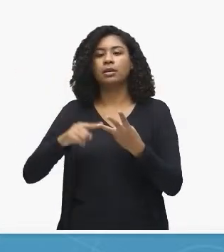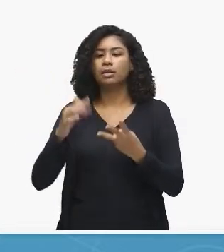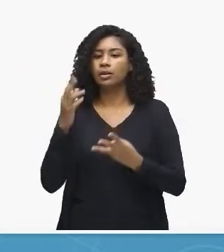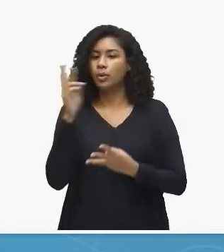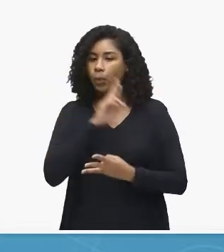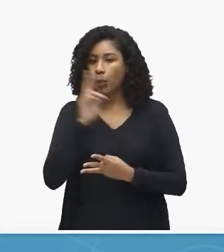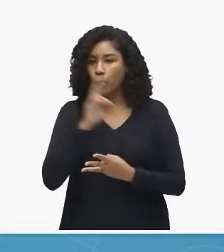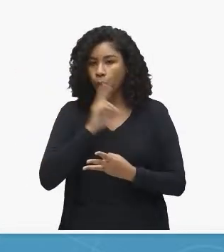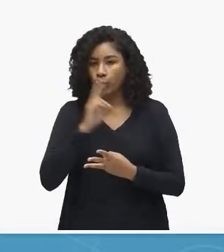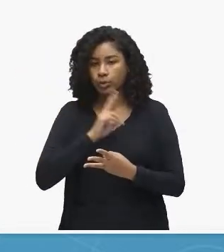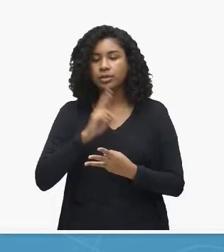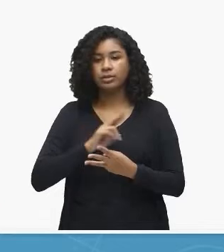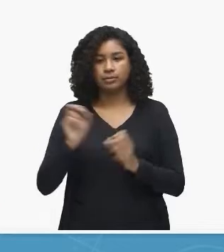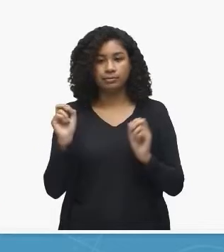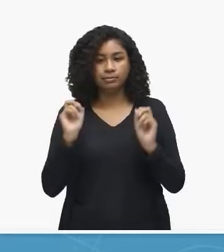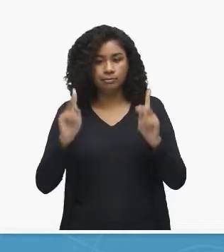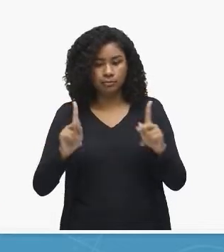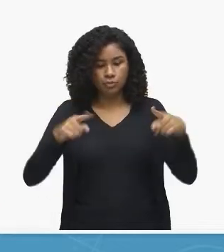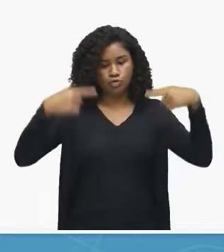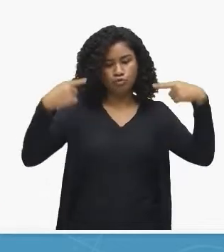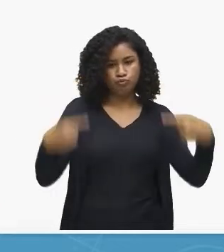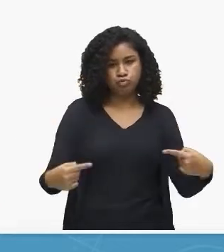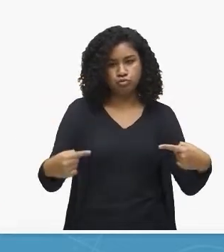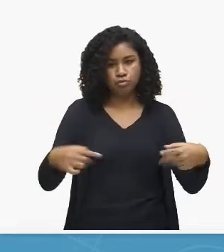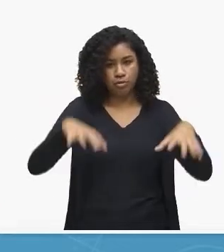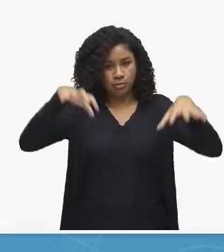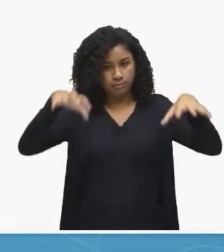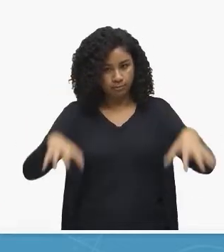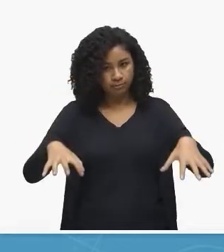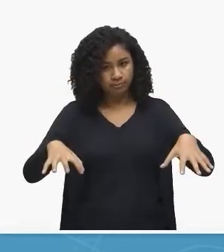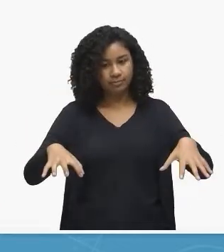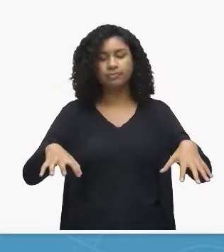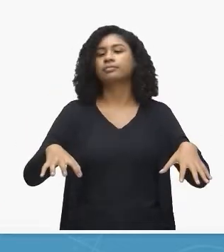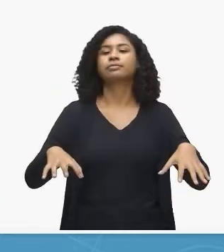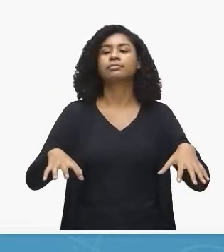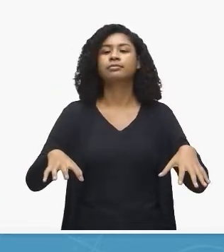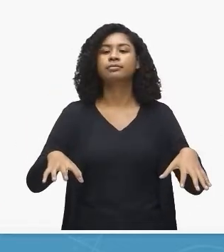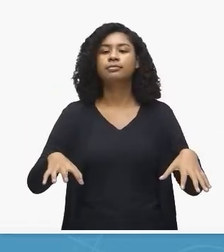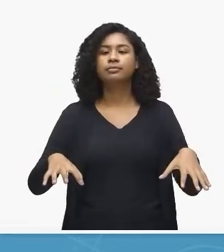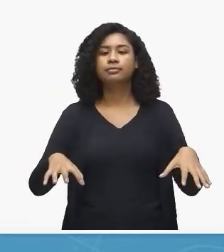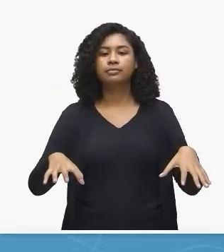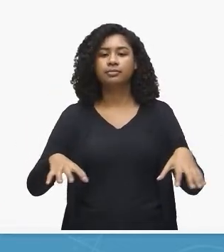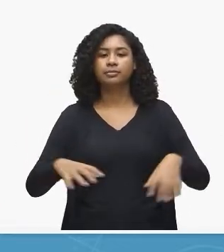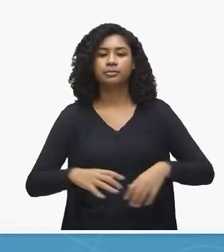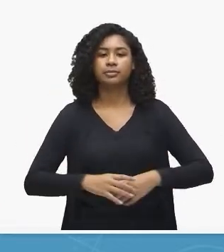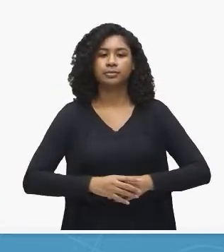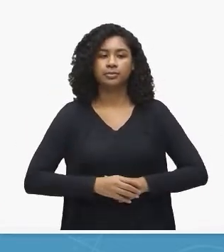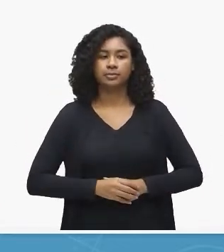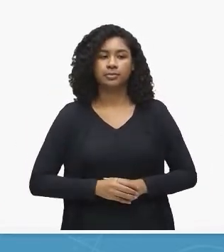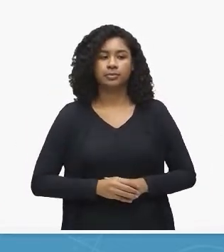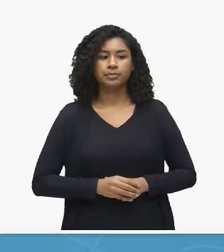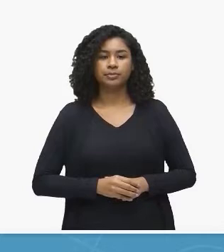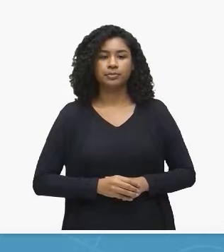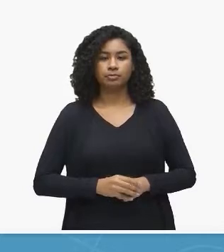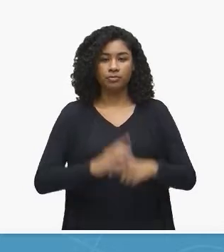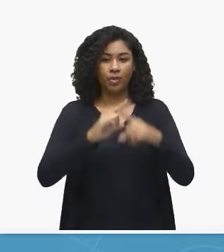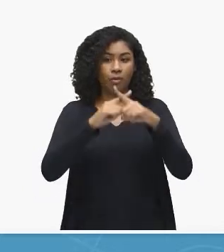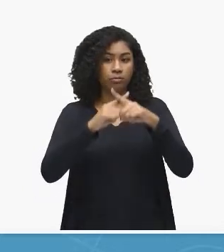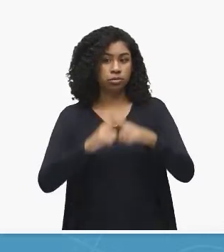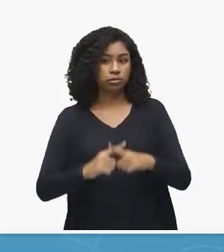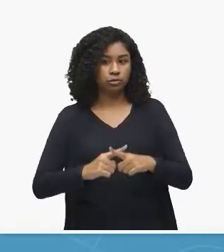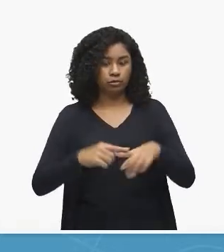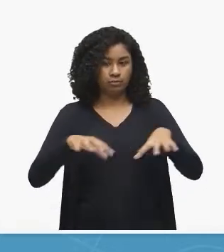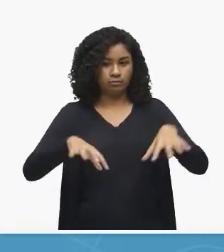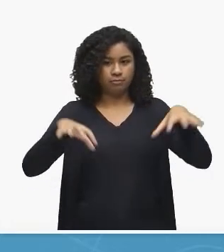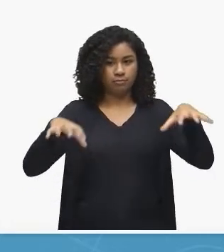aqui versus, né? De um lado, Tríplice Aliança versus, né, a Tríplice Entente. Tríplice Aliança,